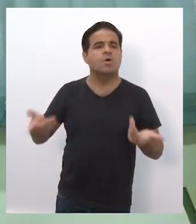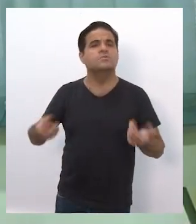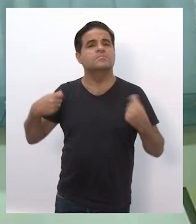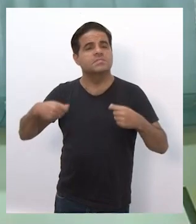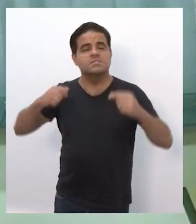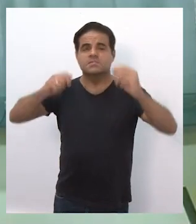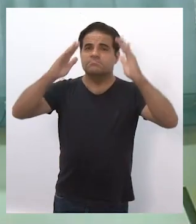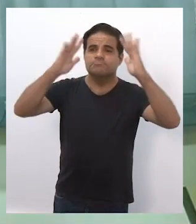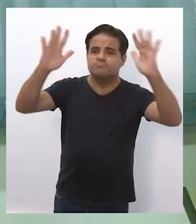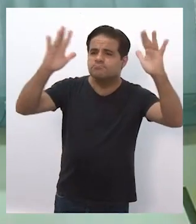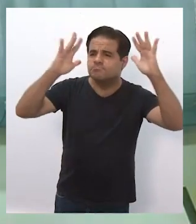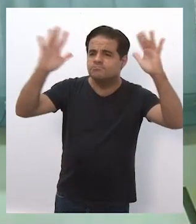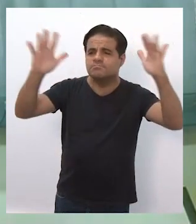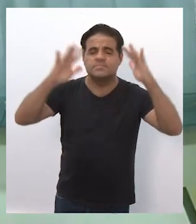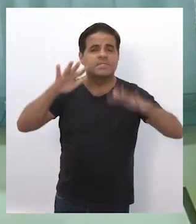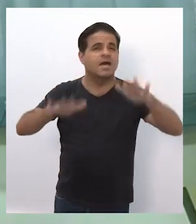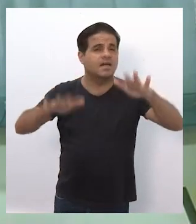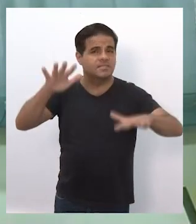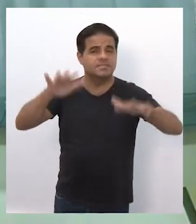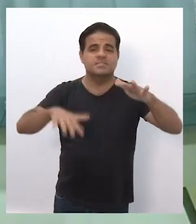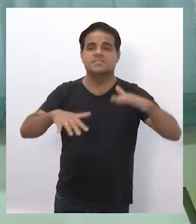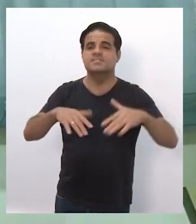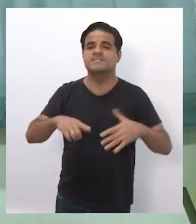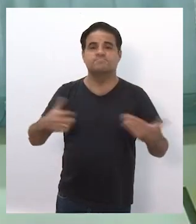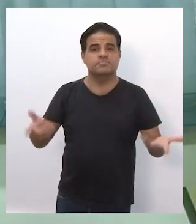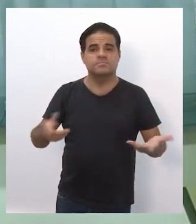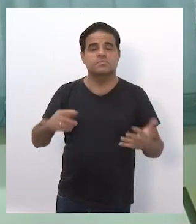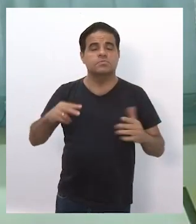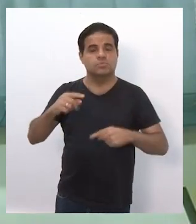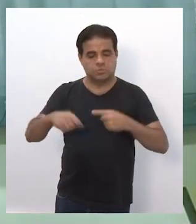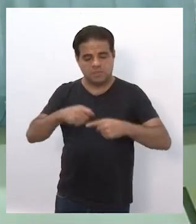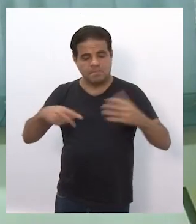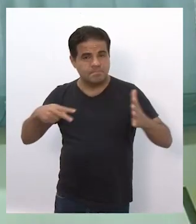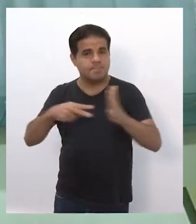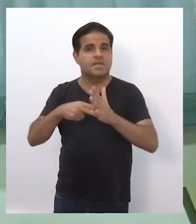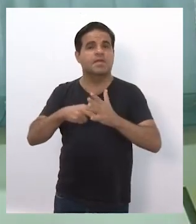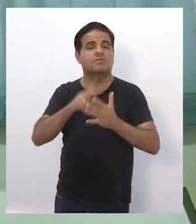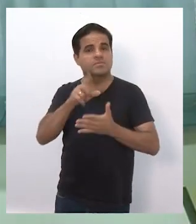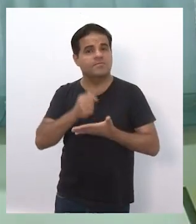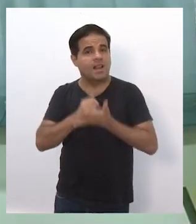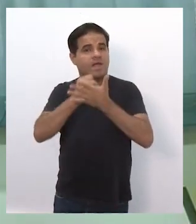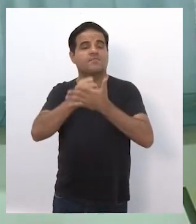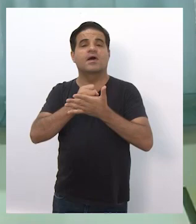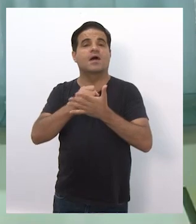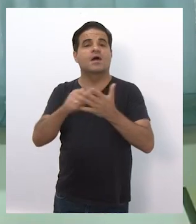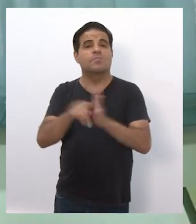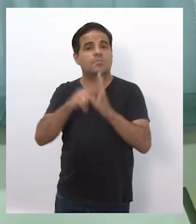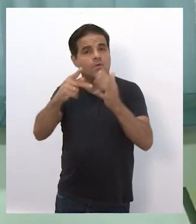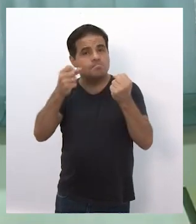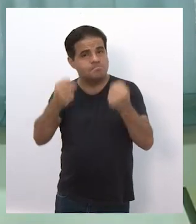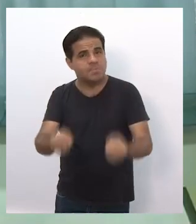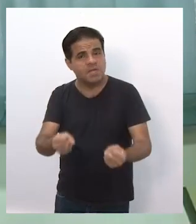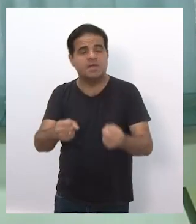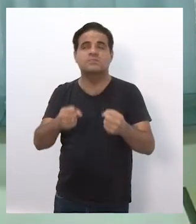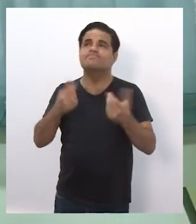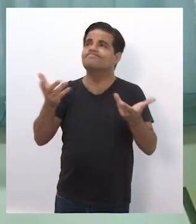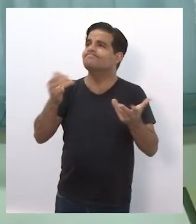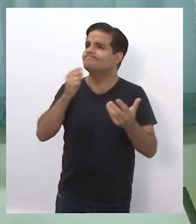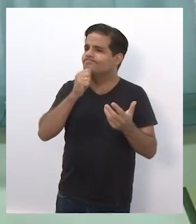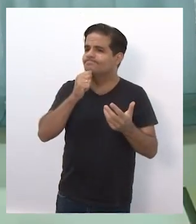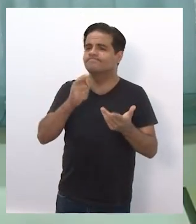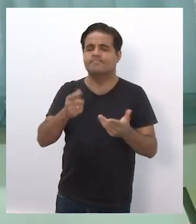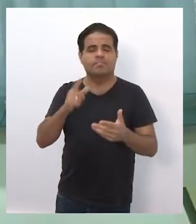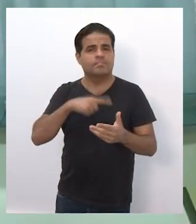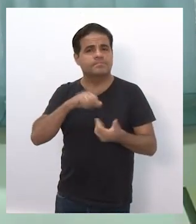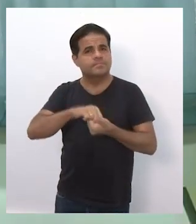ter que pensar também, muitas vezes, no cabeamento que você vai levar, então o próprio peso dele. Aí você diz, nossa, e tem